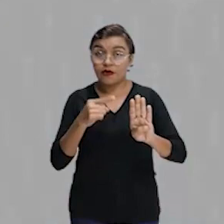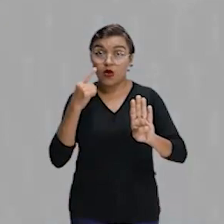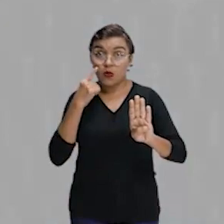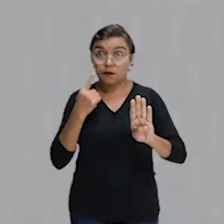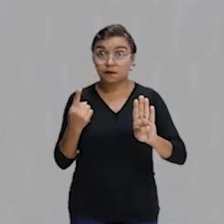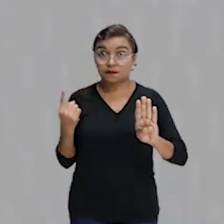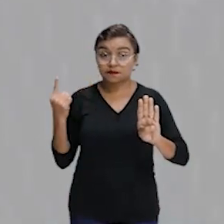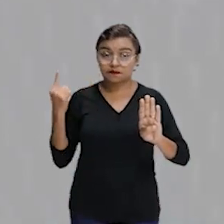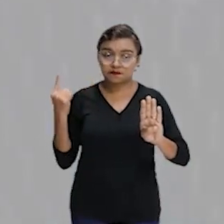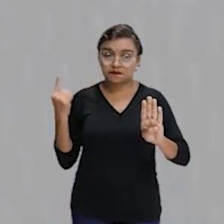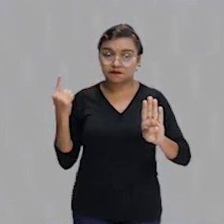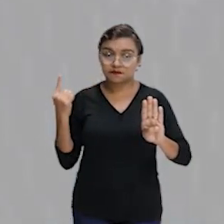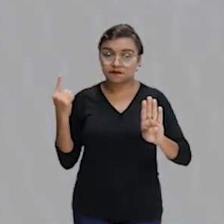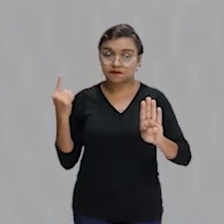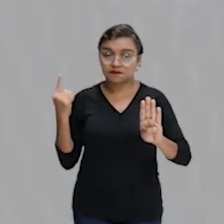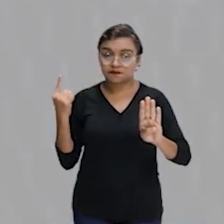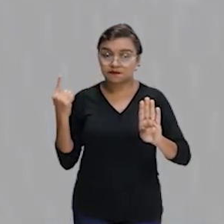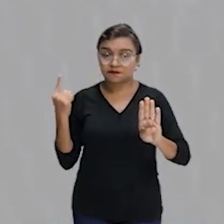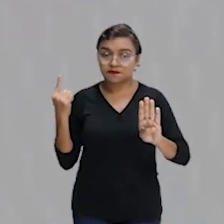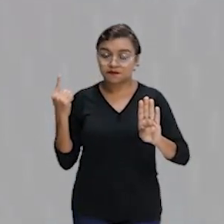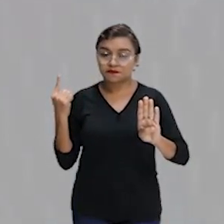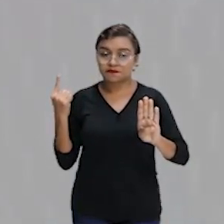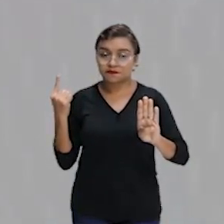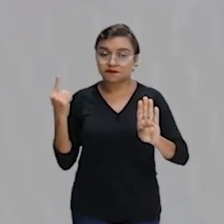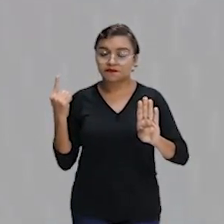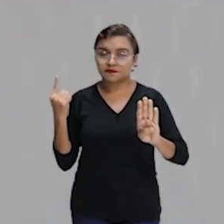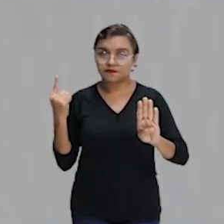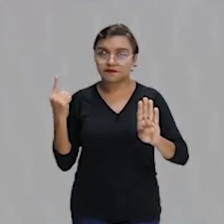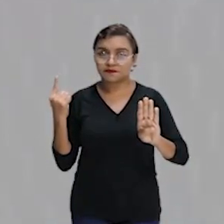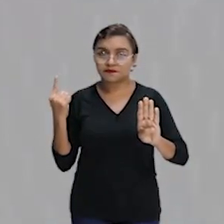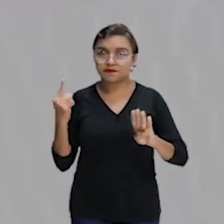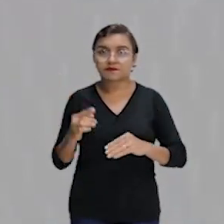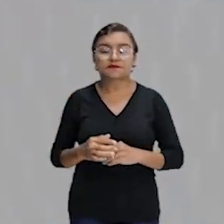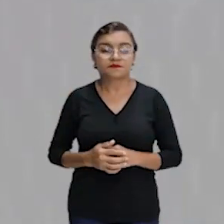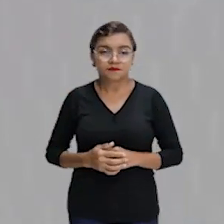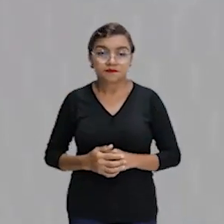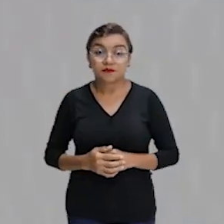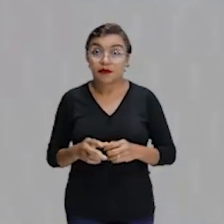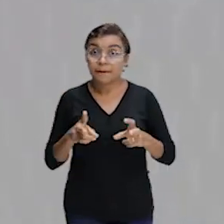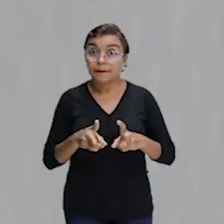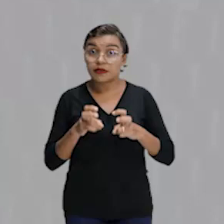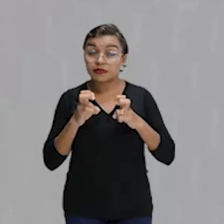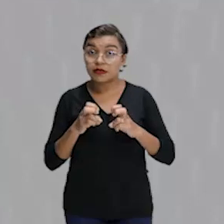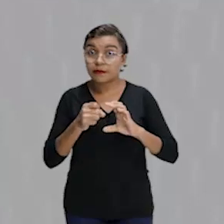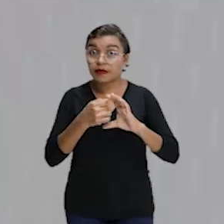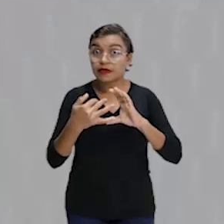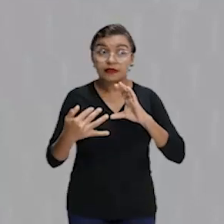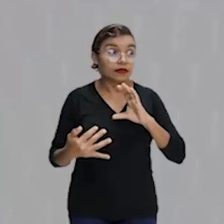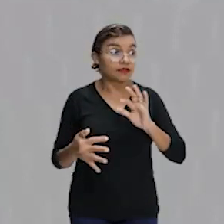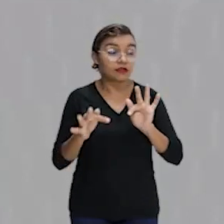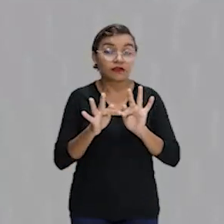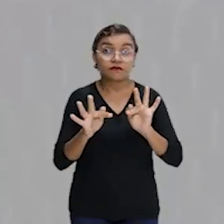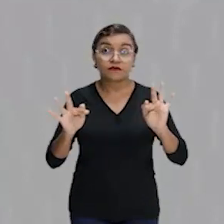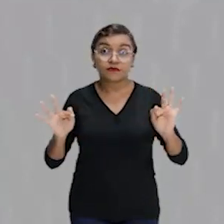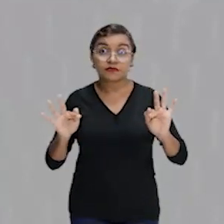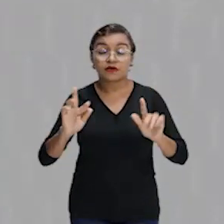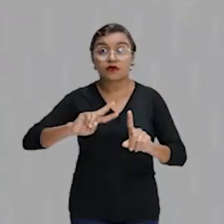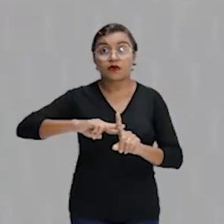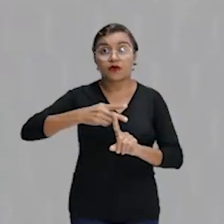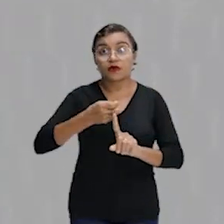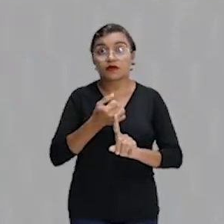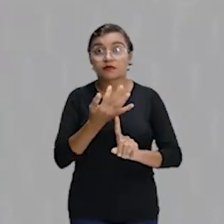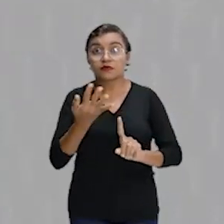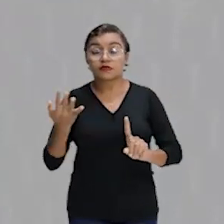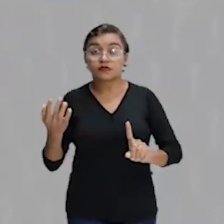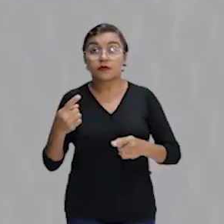a 300 que multiplica 0,75 elevado ao T. E perceba a característica de função exponencial, porque no